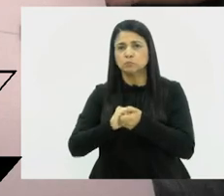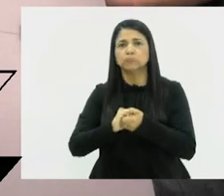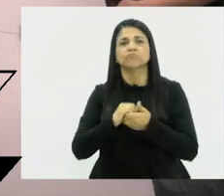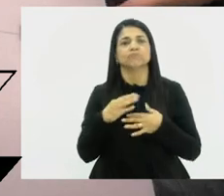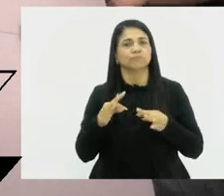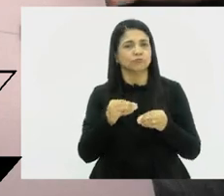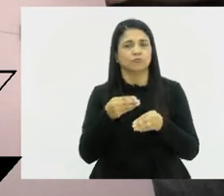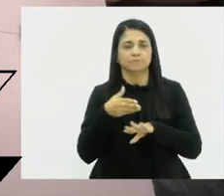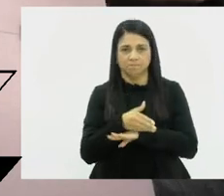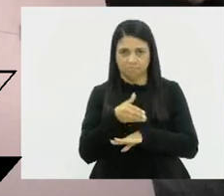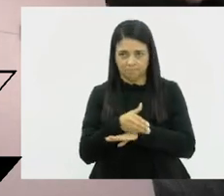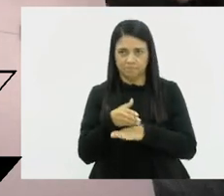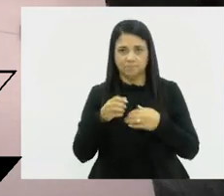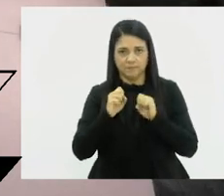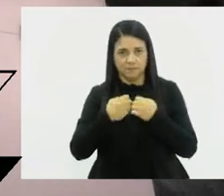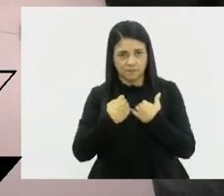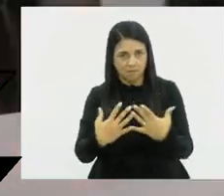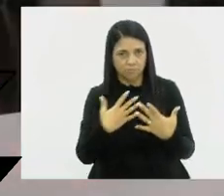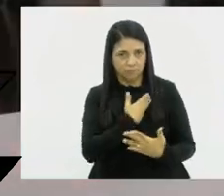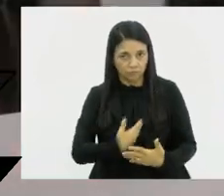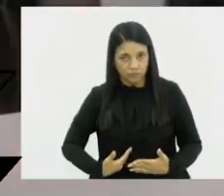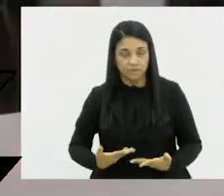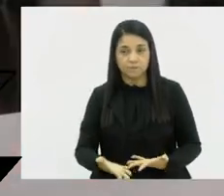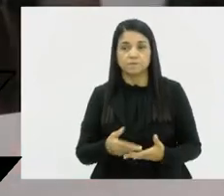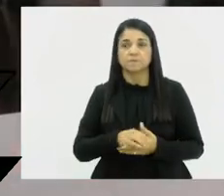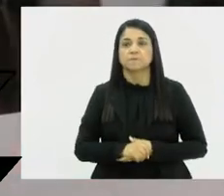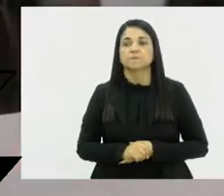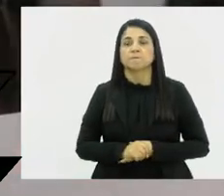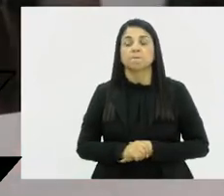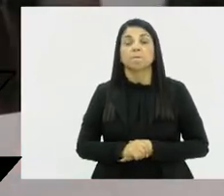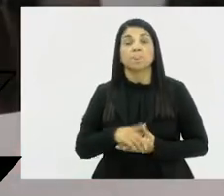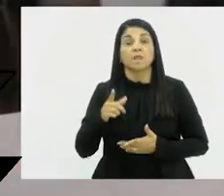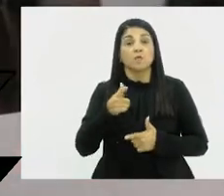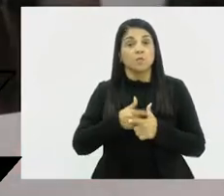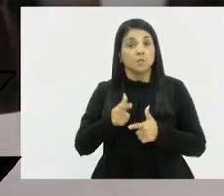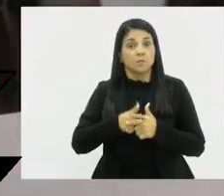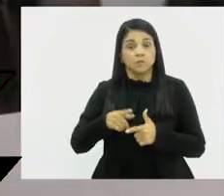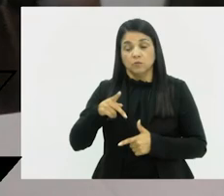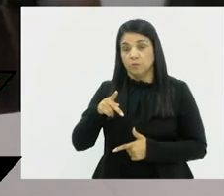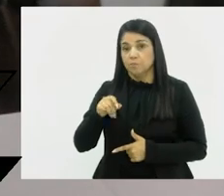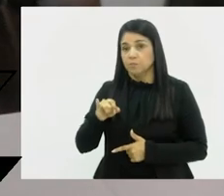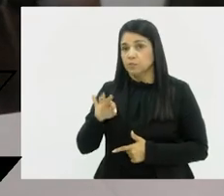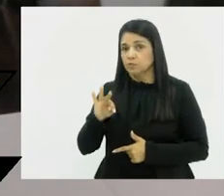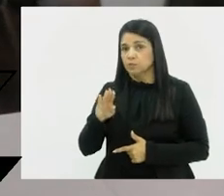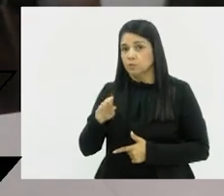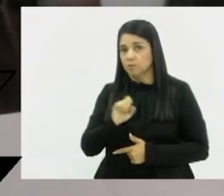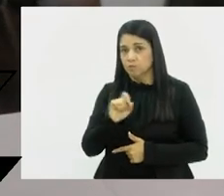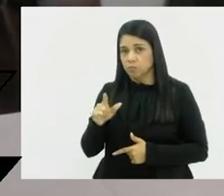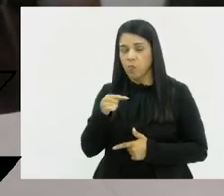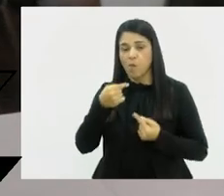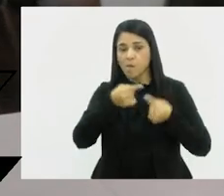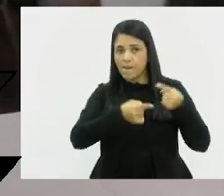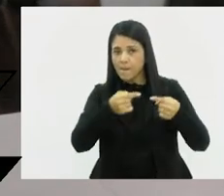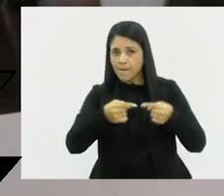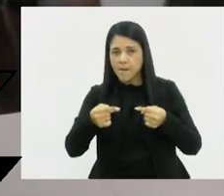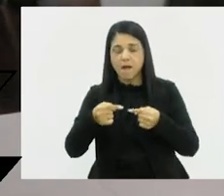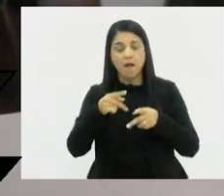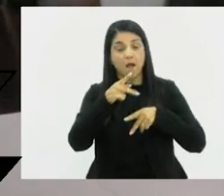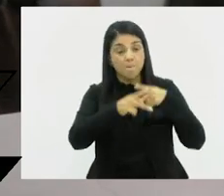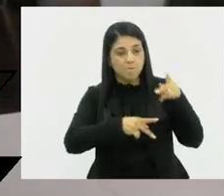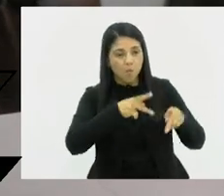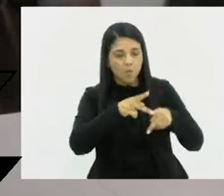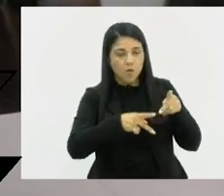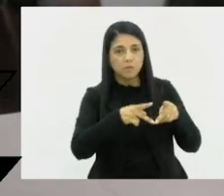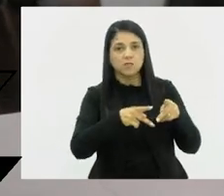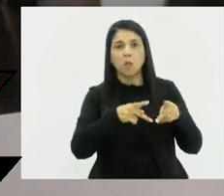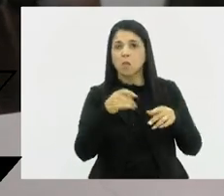presentes. Falar aqui desse problema do pitbull, um problema antigo que a gente vem debatendo, a população insiste, e